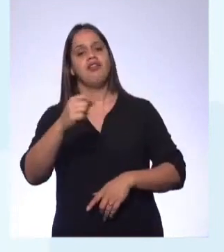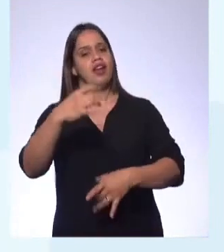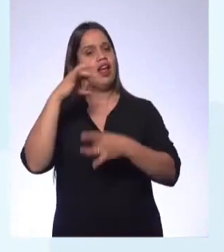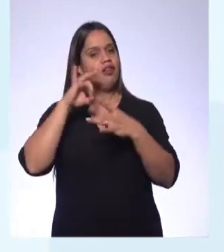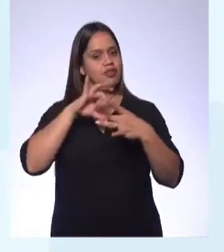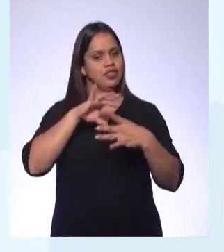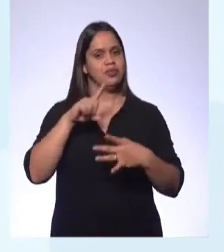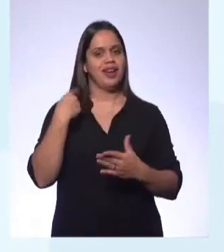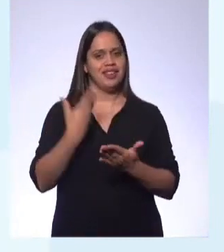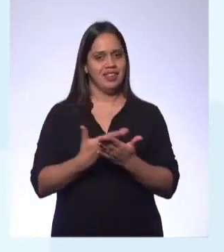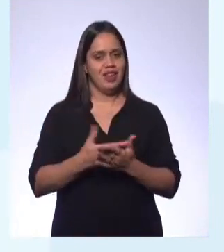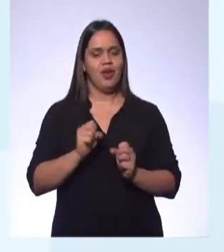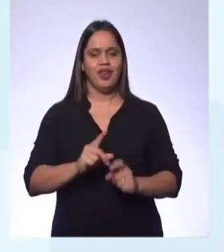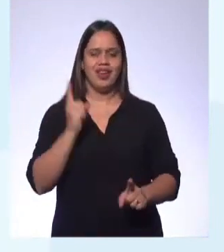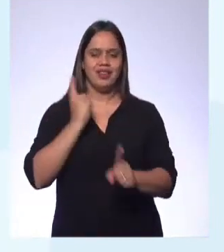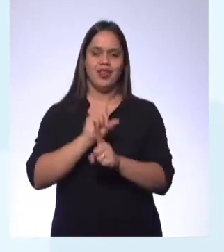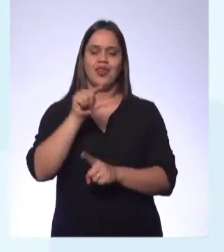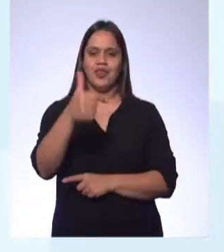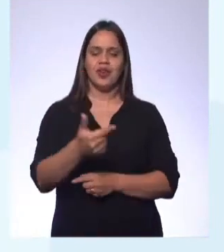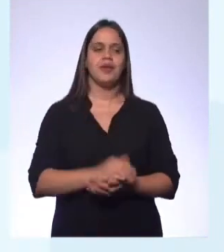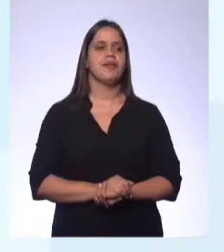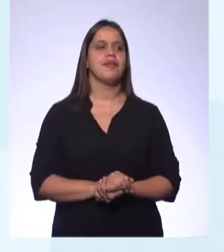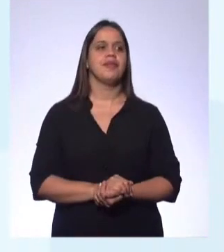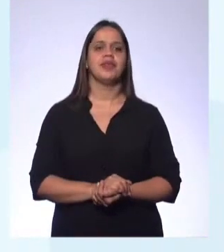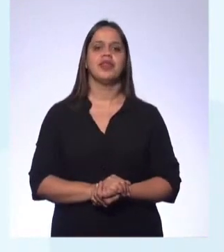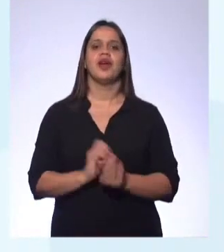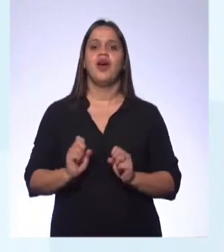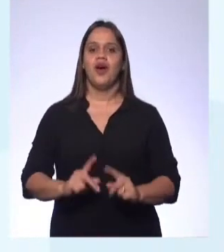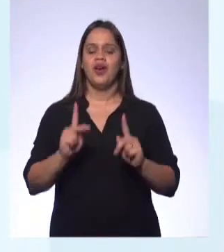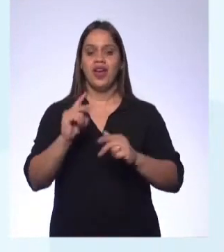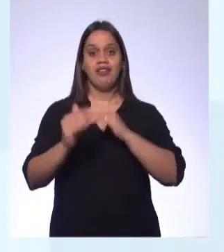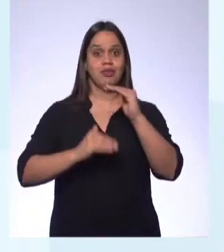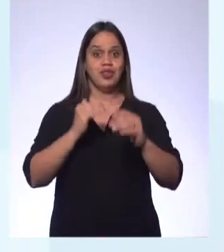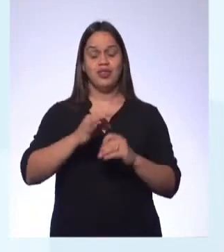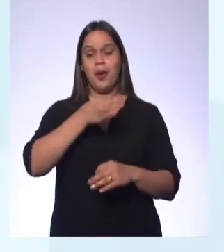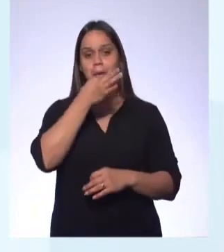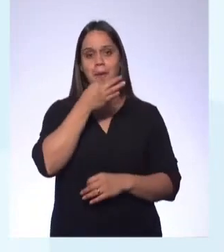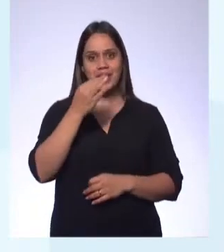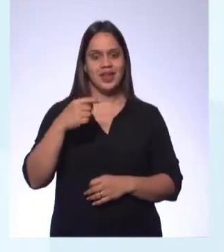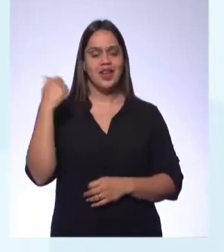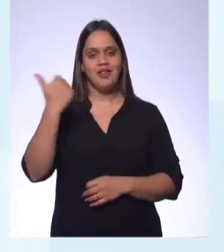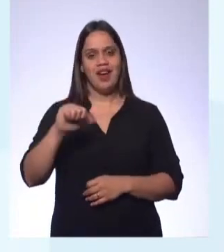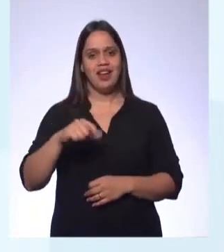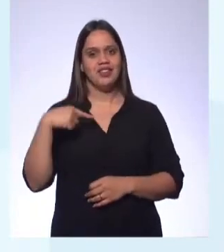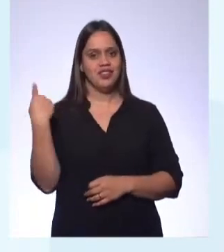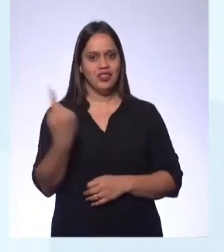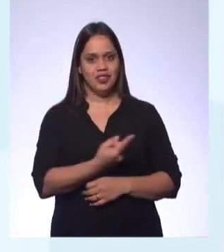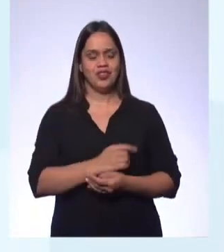até a próxima aula. Exatamente. Vamos desenvolvendo o nosso senso crítico,